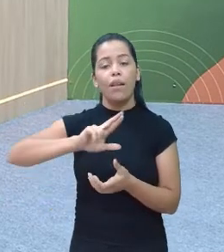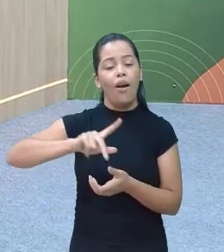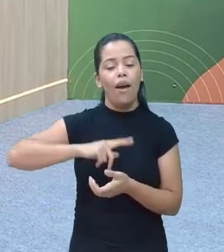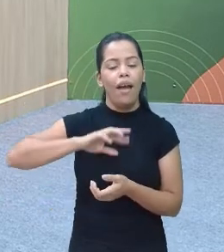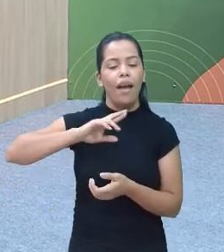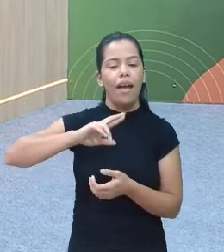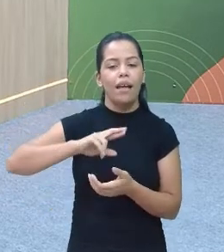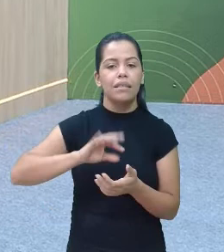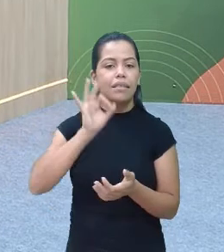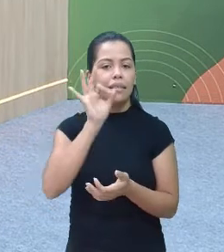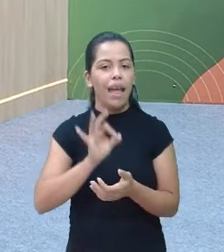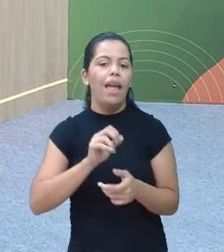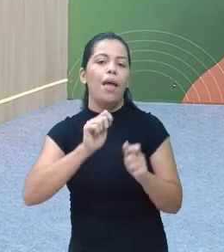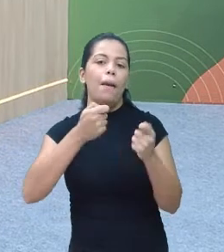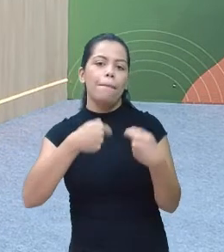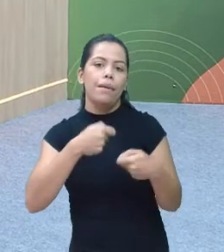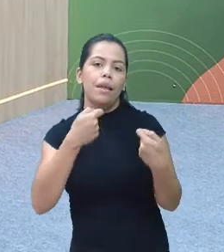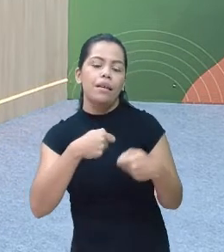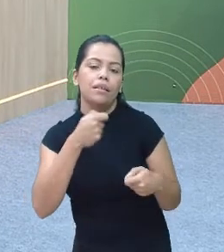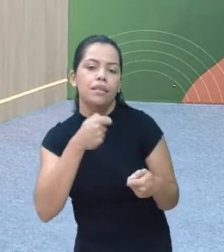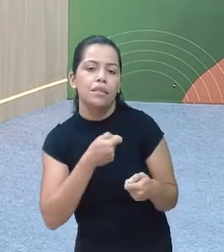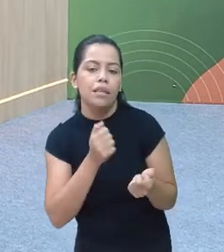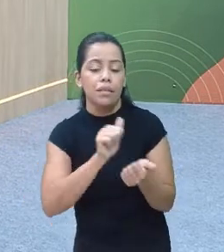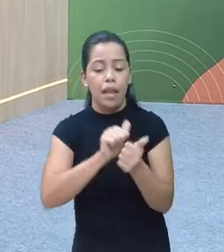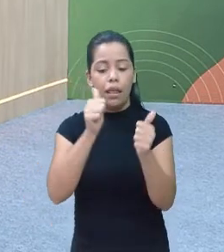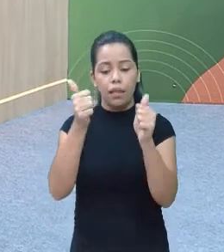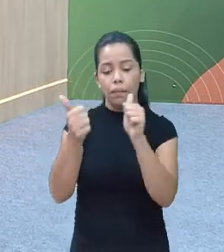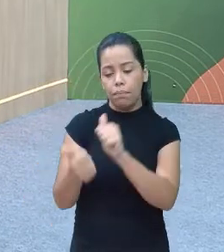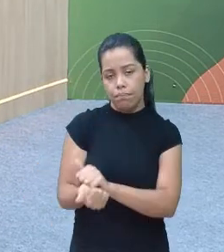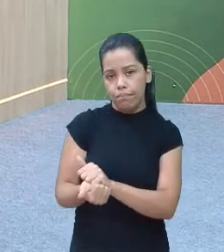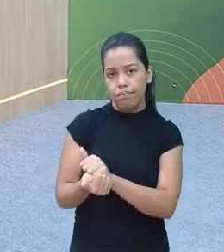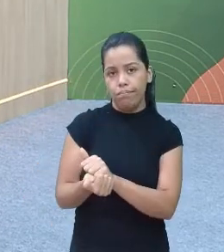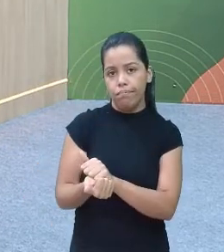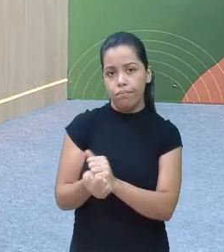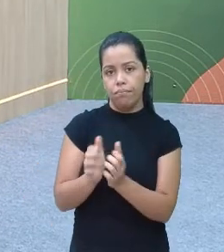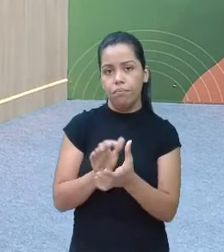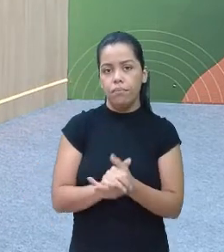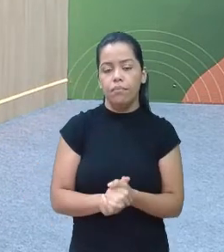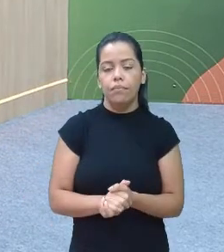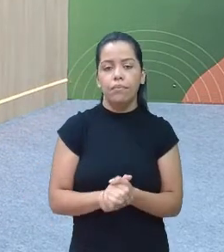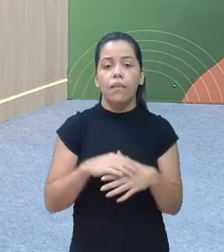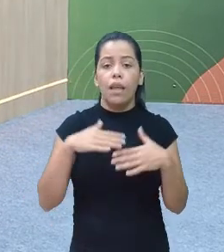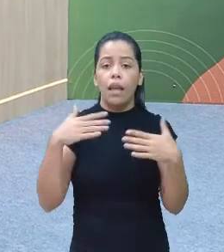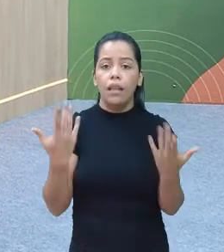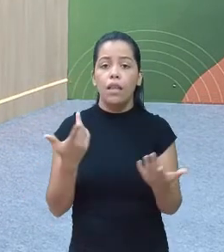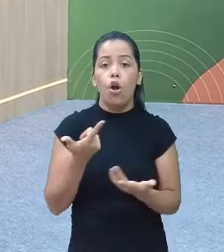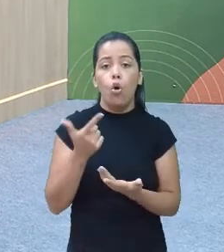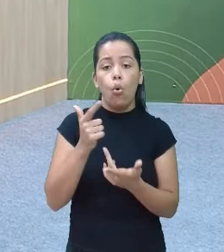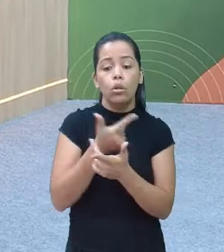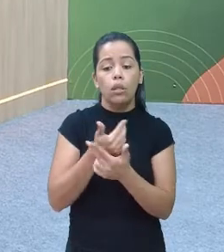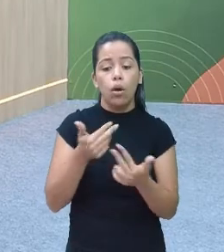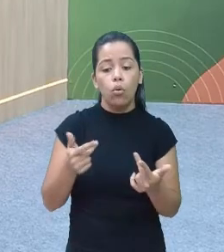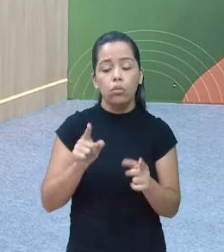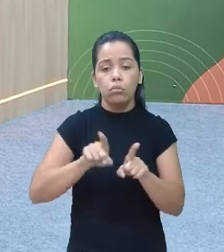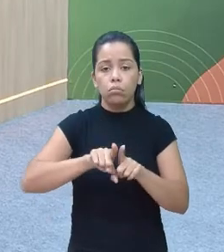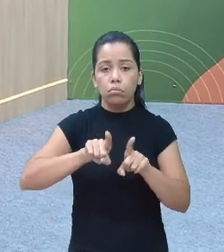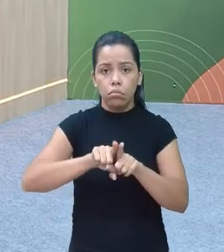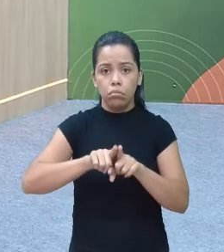não é regular, ele vai precisar se adaptar, tá certo? Uma coisa que o influencer